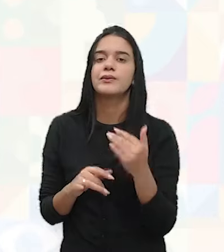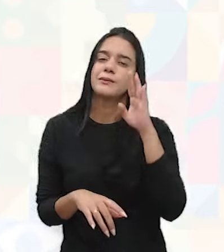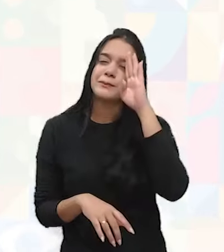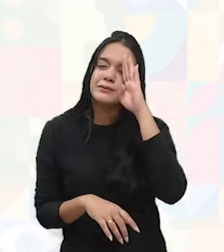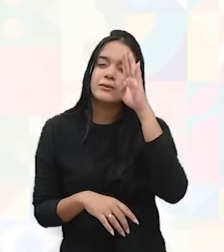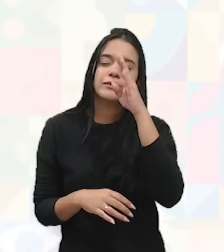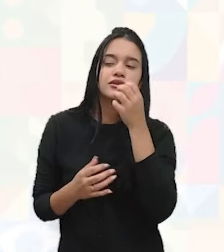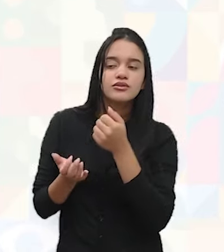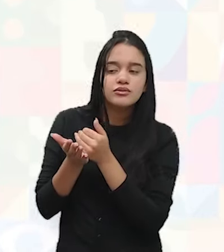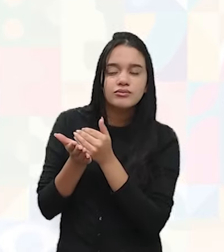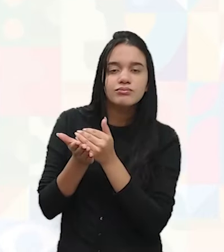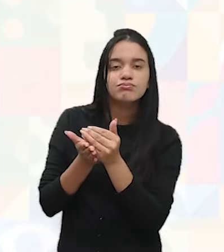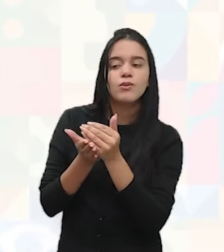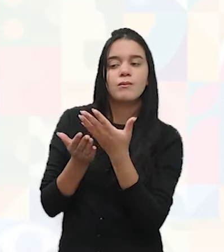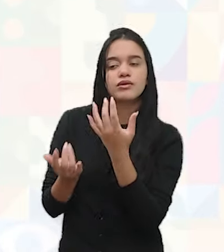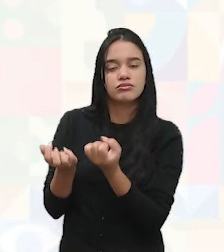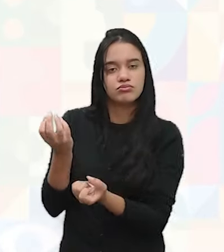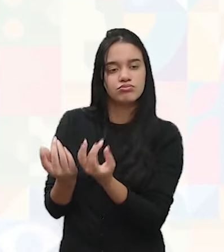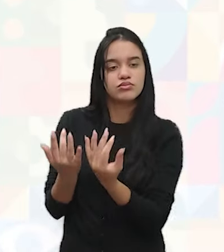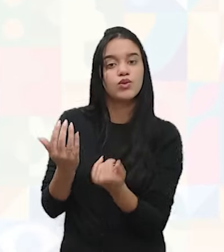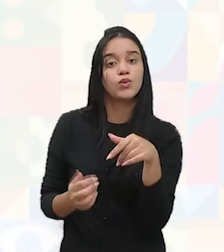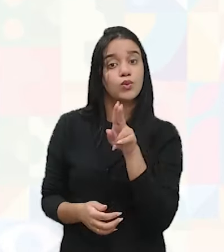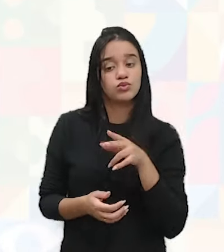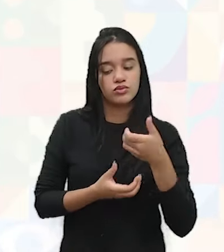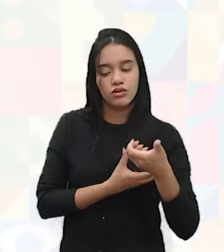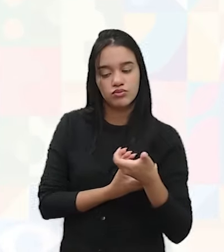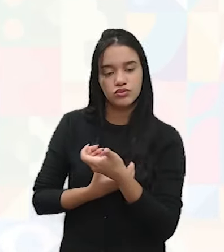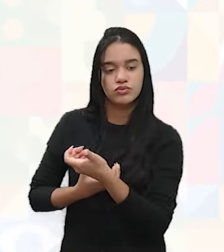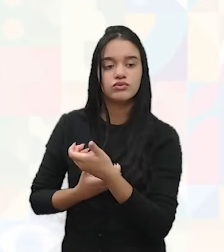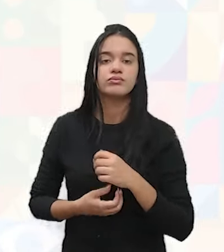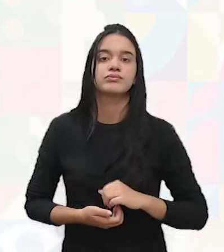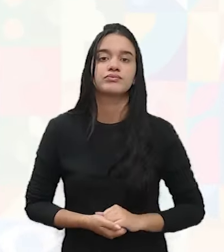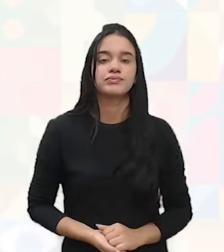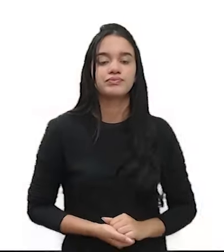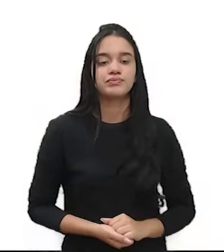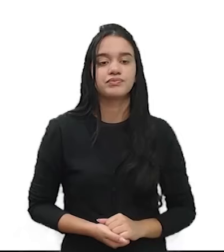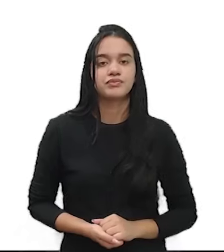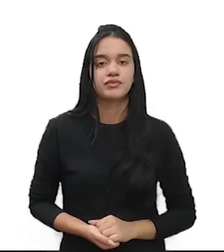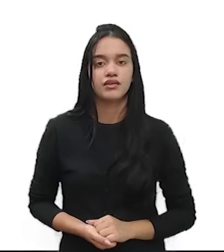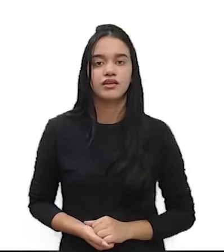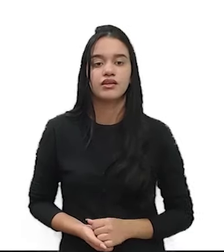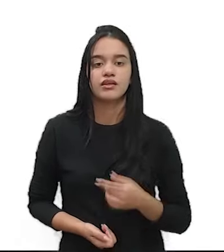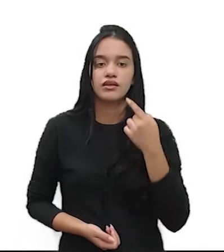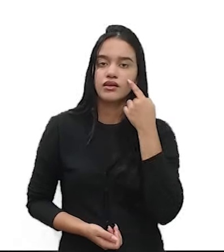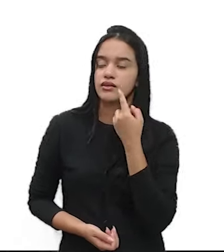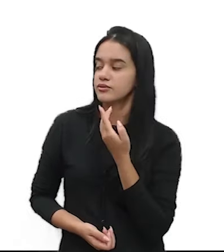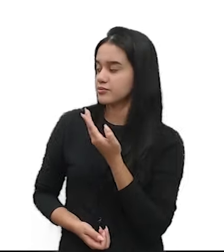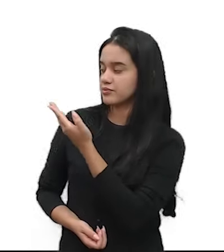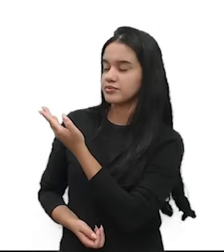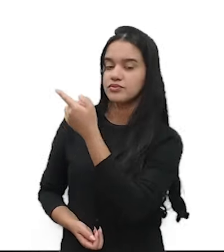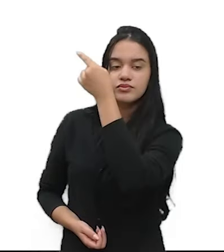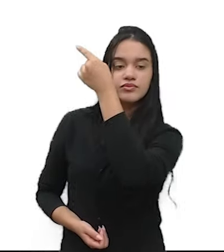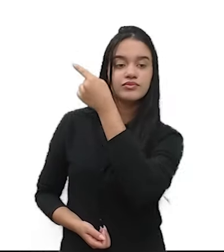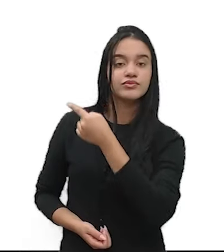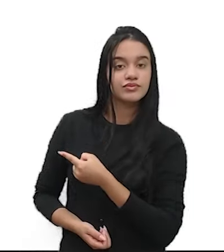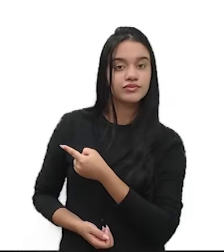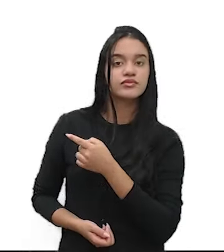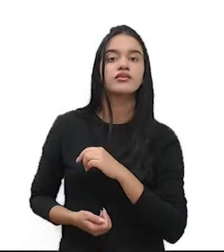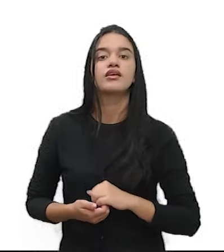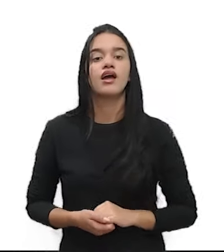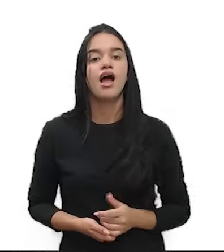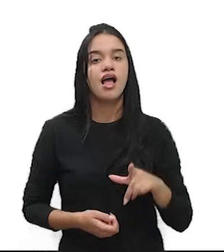do incêndio é que a gente pode atuar com o uso de extintores Então como você pode observar em tela né existe